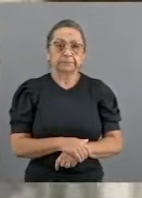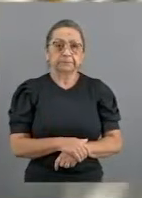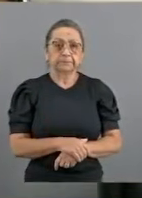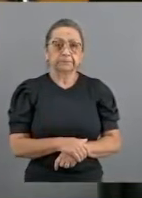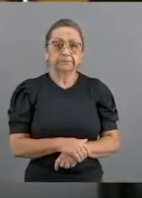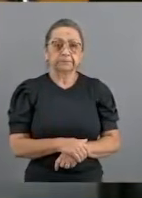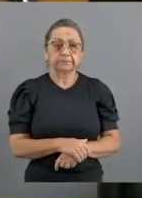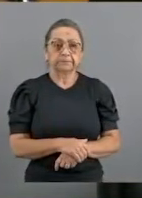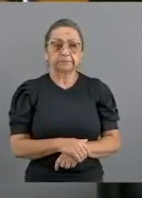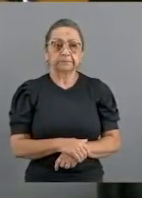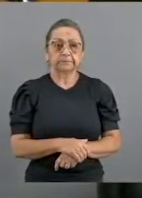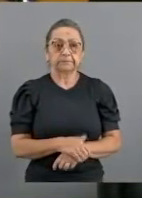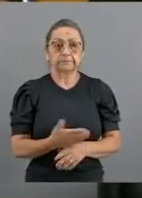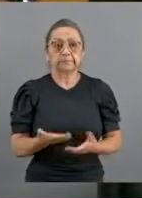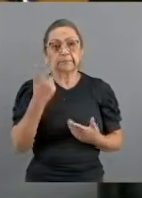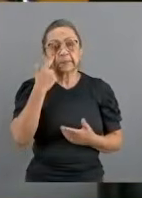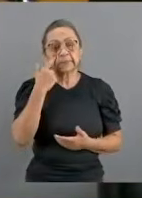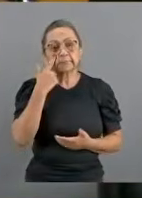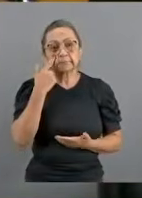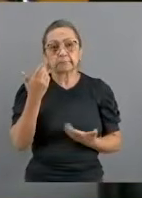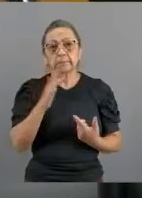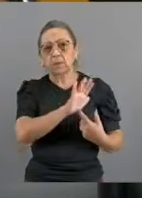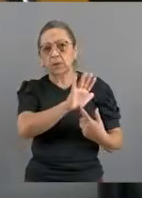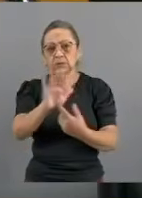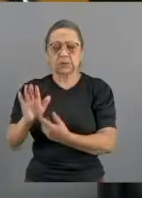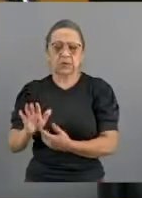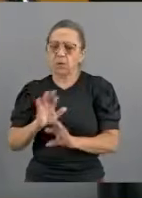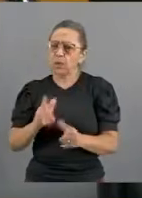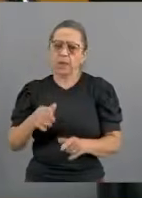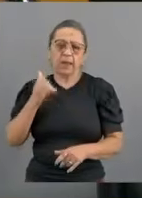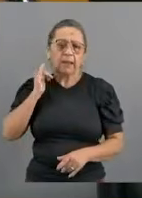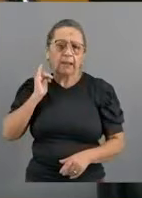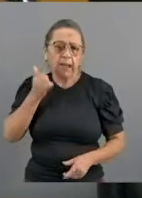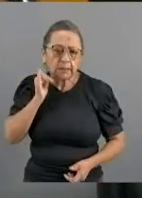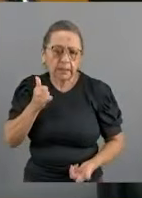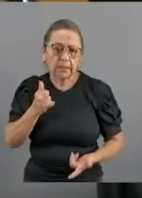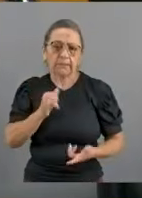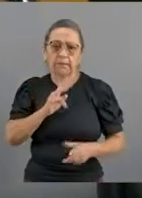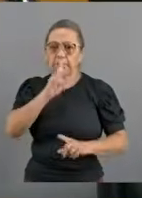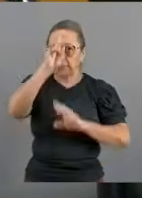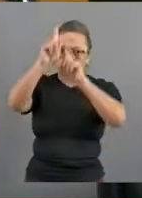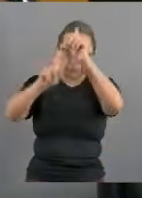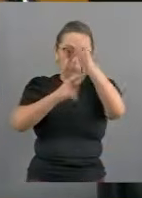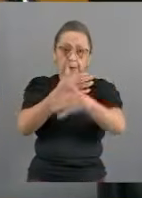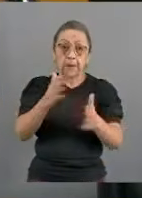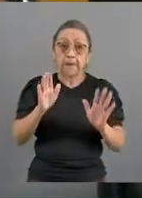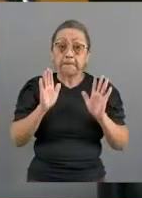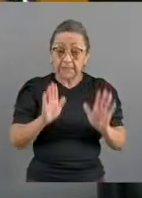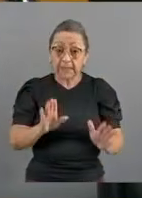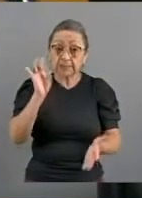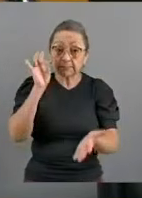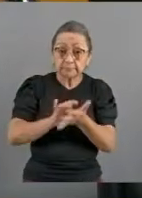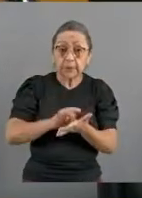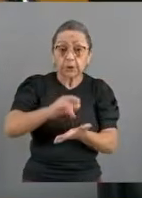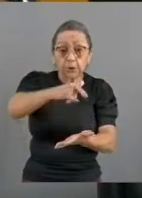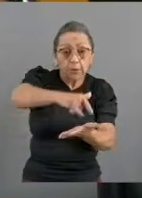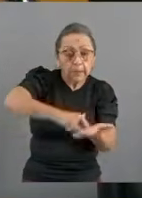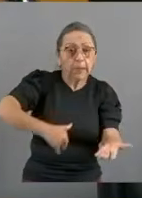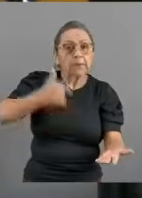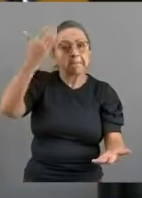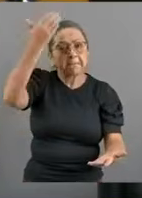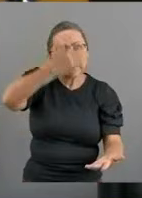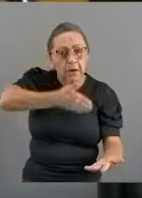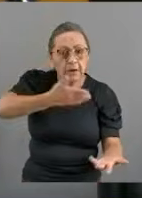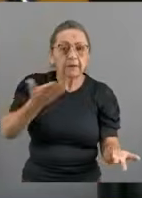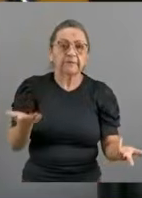demonstrar aqui hoje, não com narrativas, mas com documentos, com